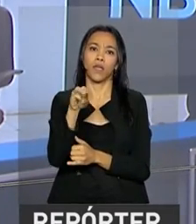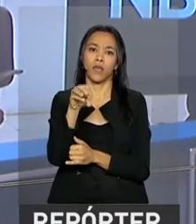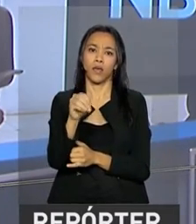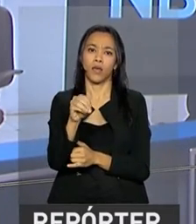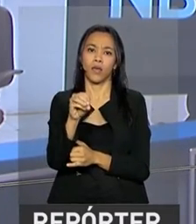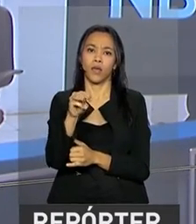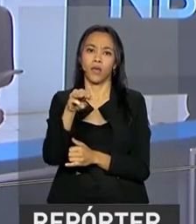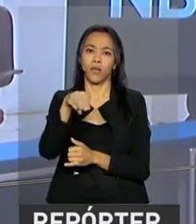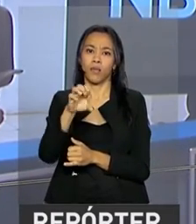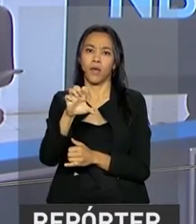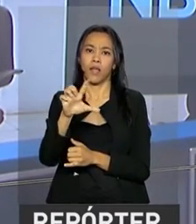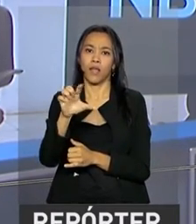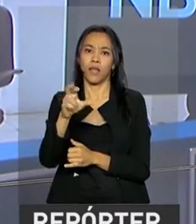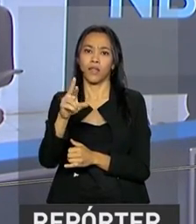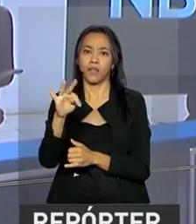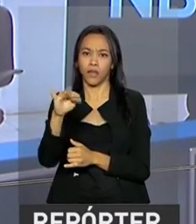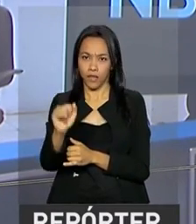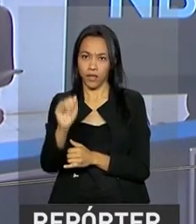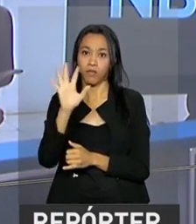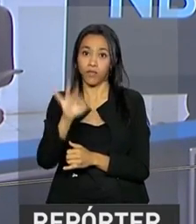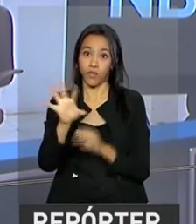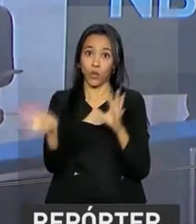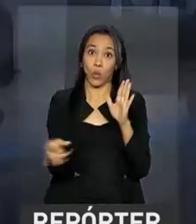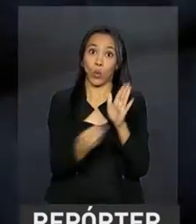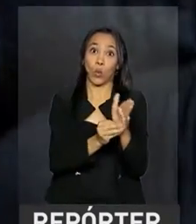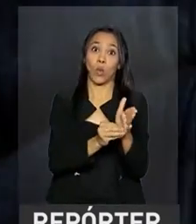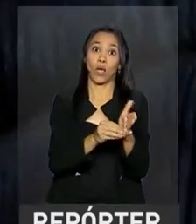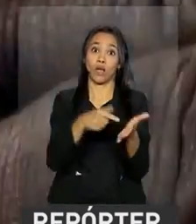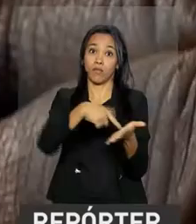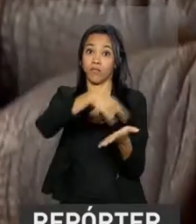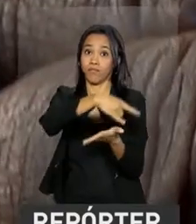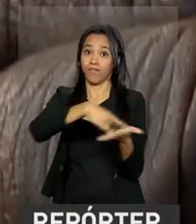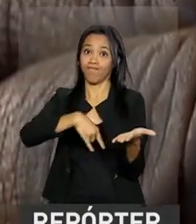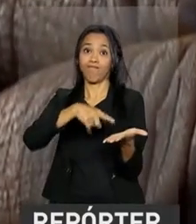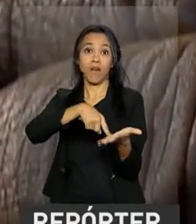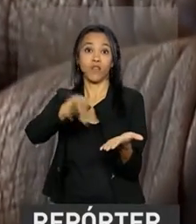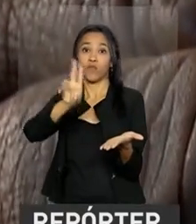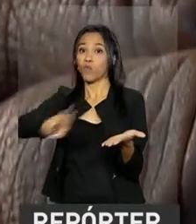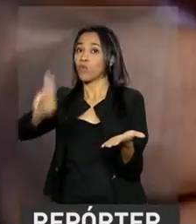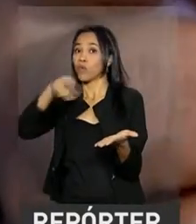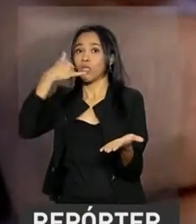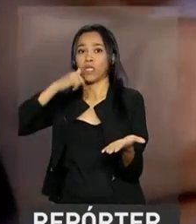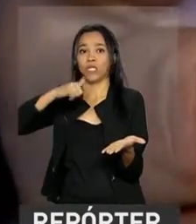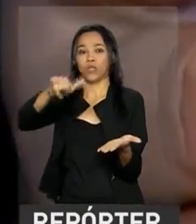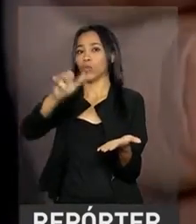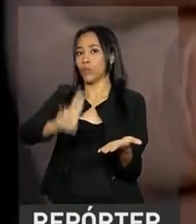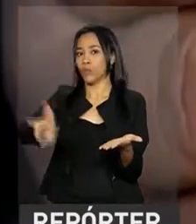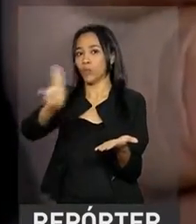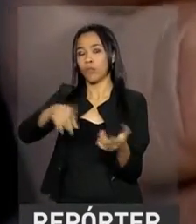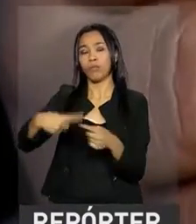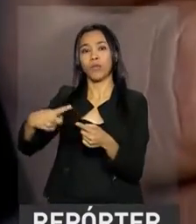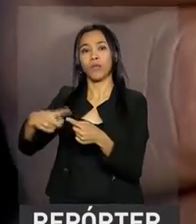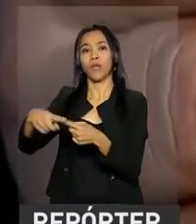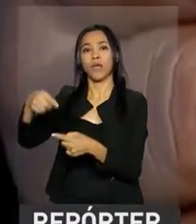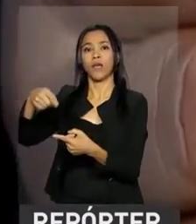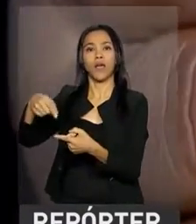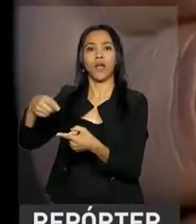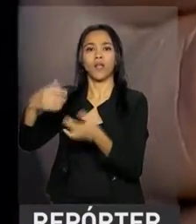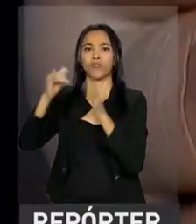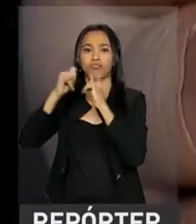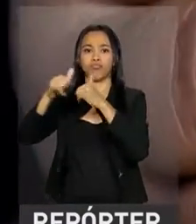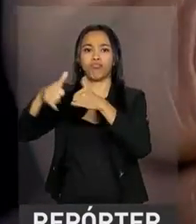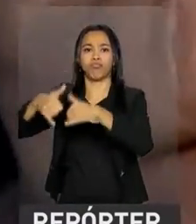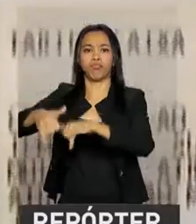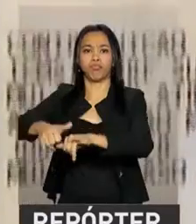incluído nas tarifas do ano passado. Mas a energia não foi usada, já que a usina não entrou em